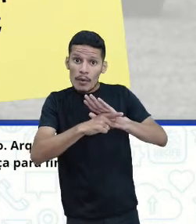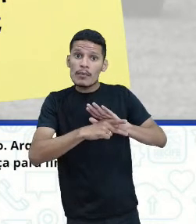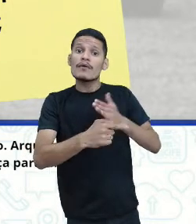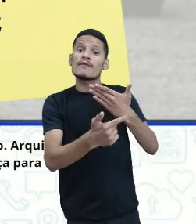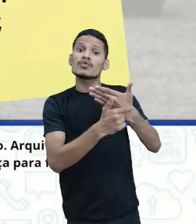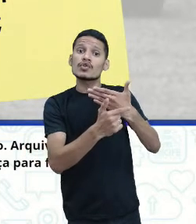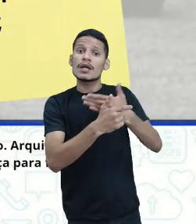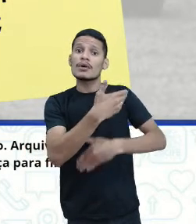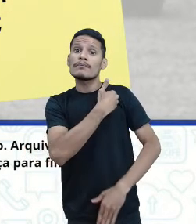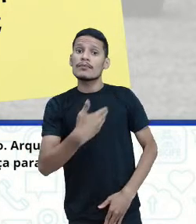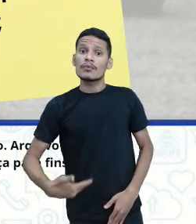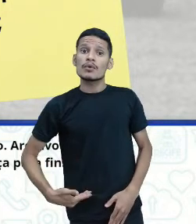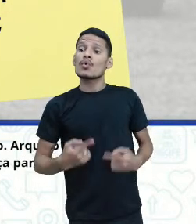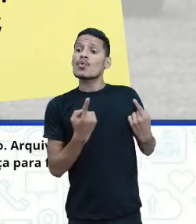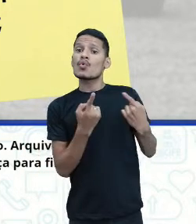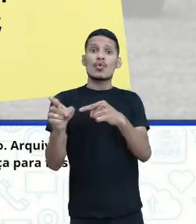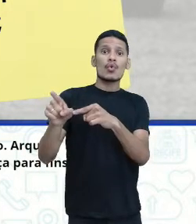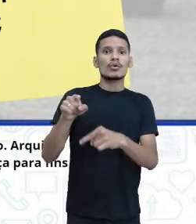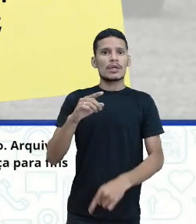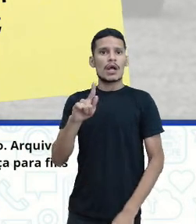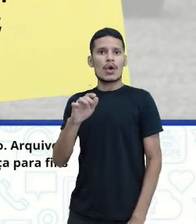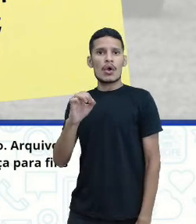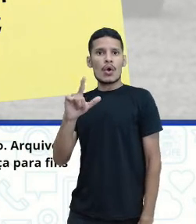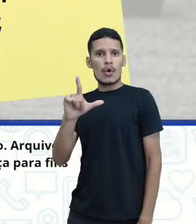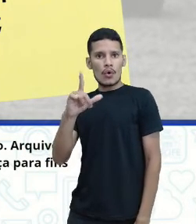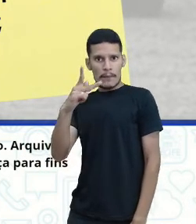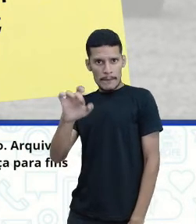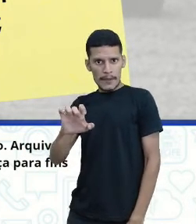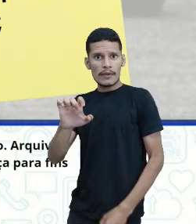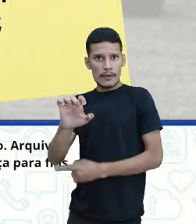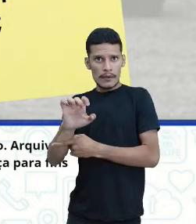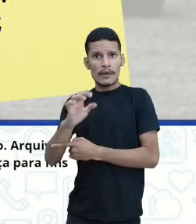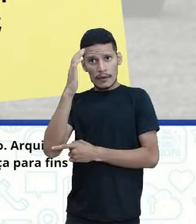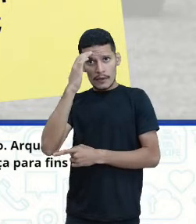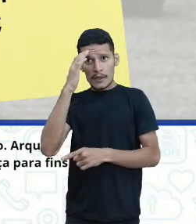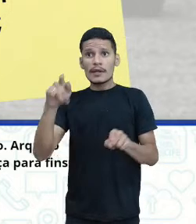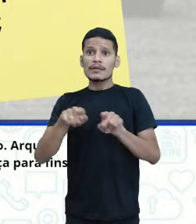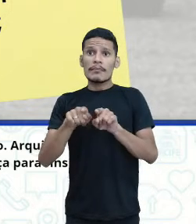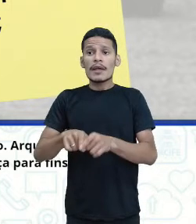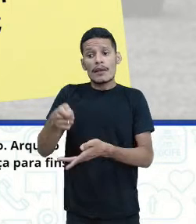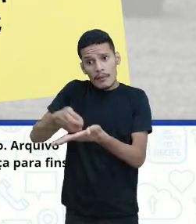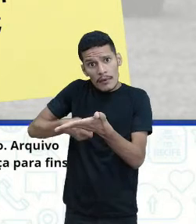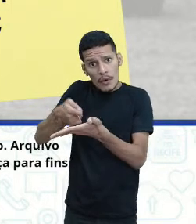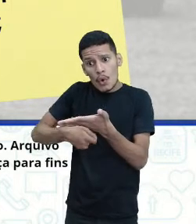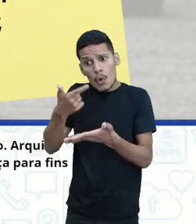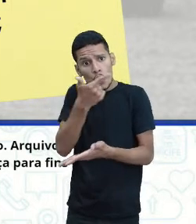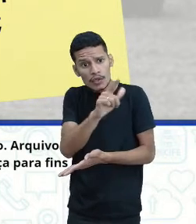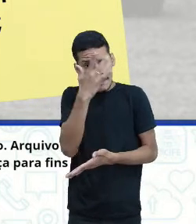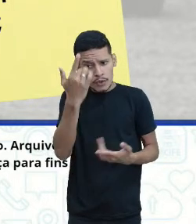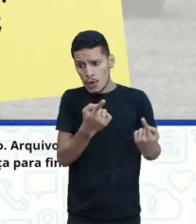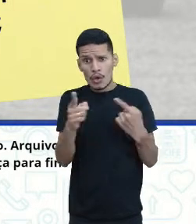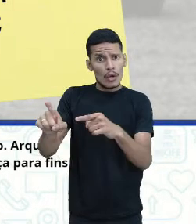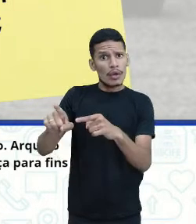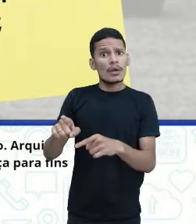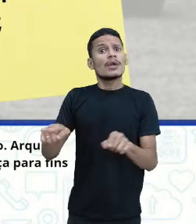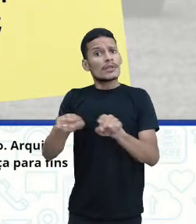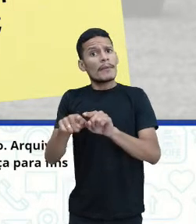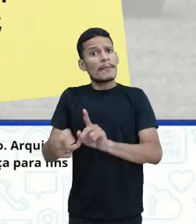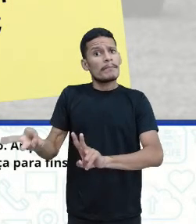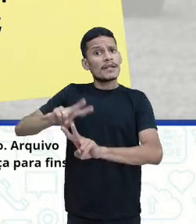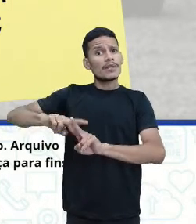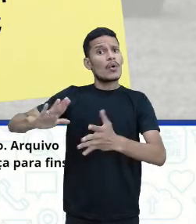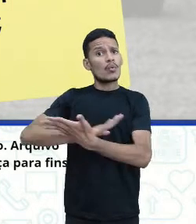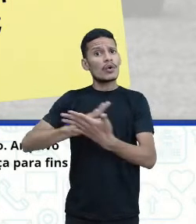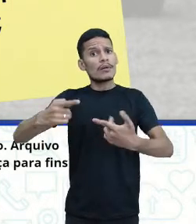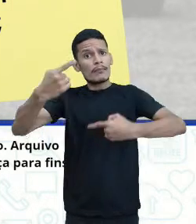foram contrários ao golpe. Cassação dos mandatos políticos de opositores também ao golpe e a prisão de muitos opositores